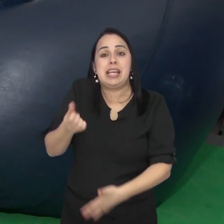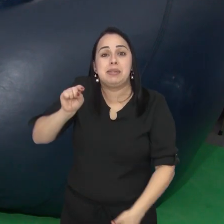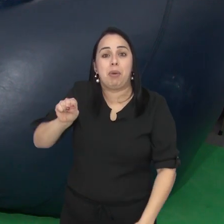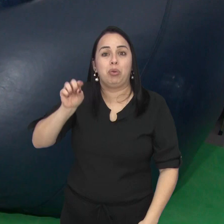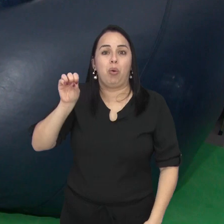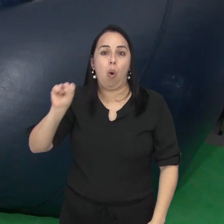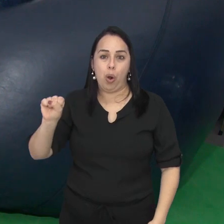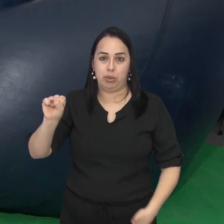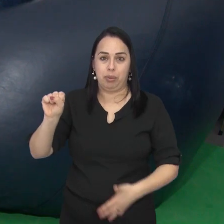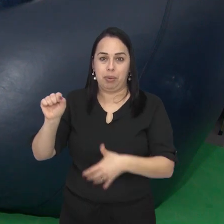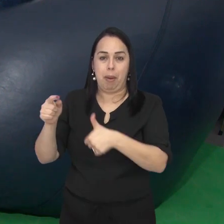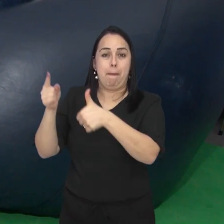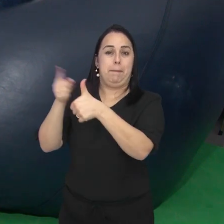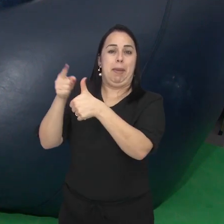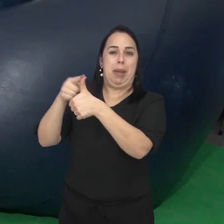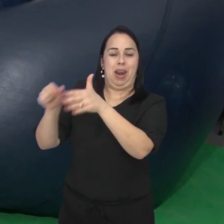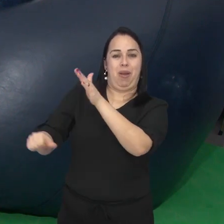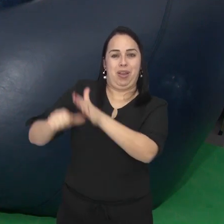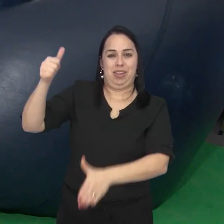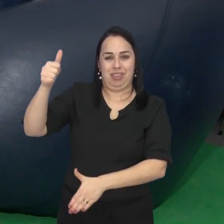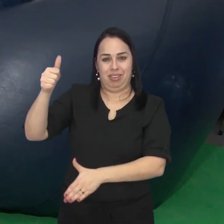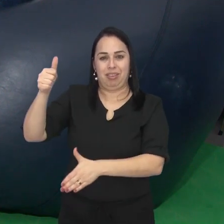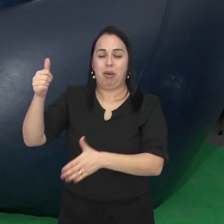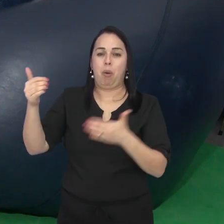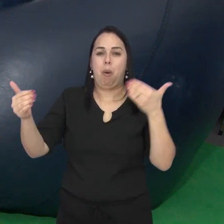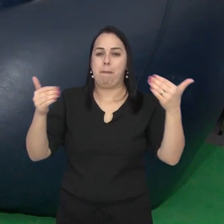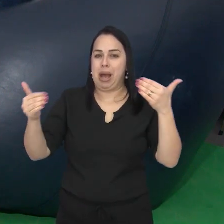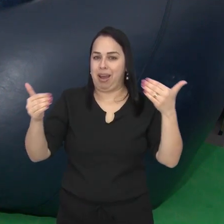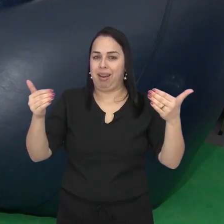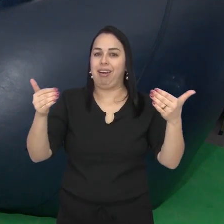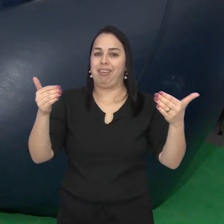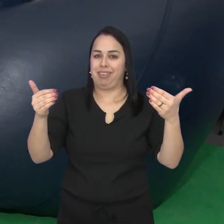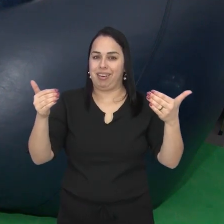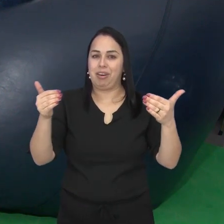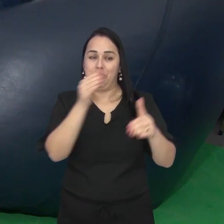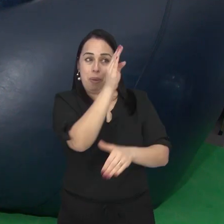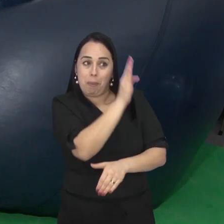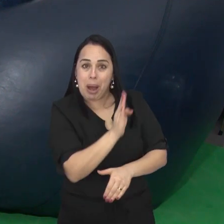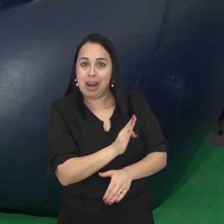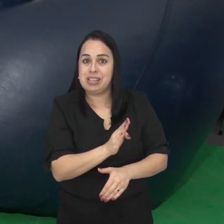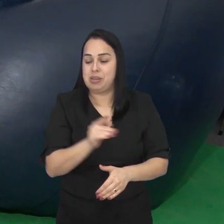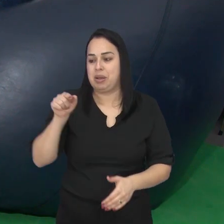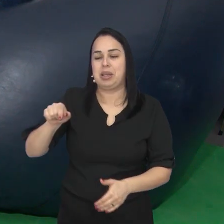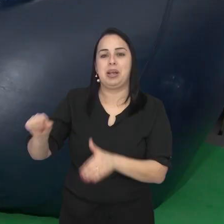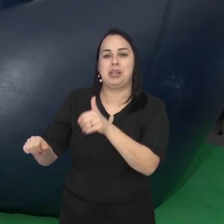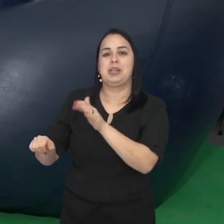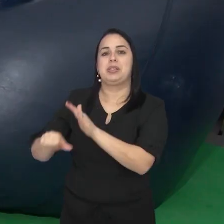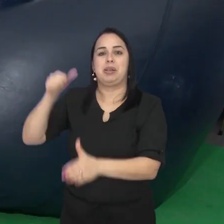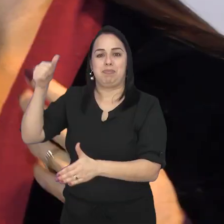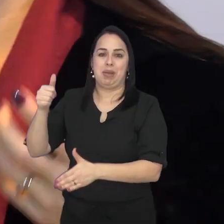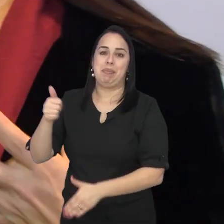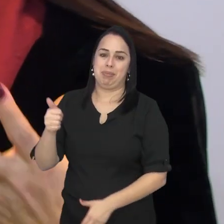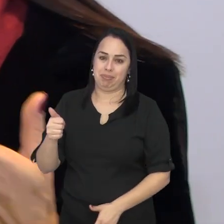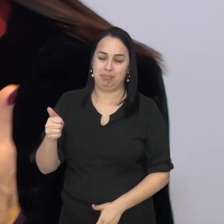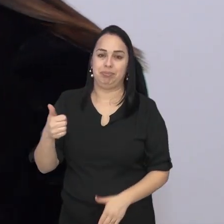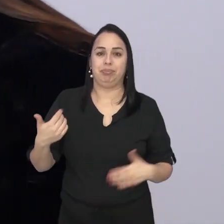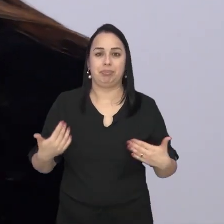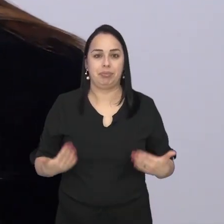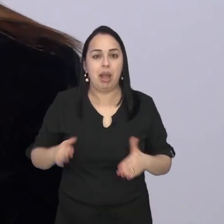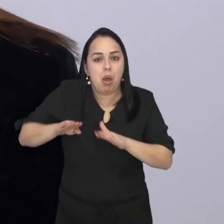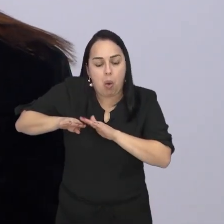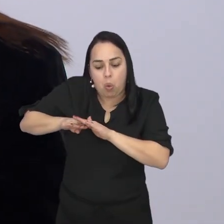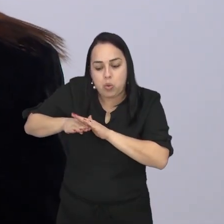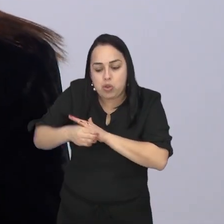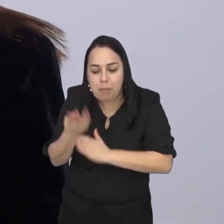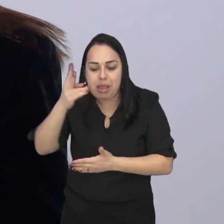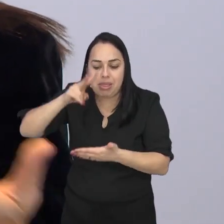de 6,8 e o primeiro lugar no Índice de Desenvolvimento da Educação Básica. Essa especialista